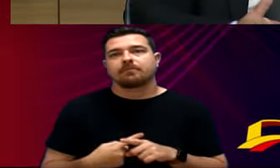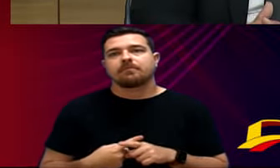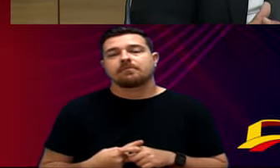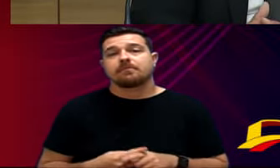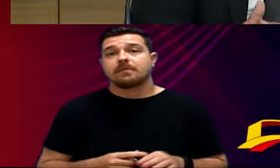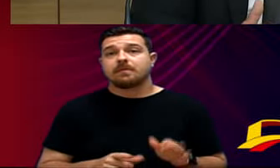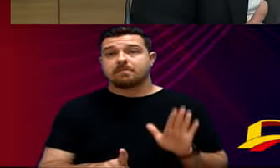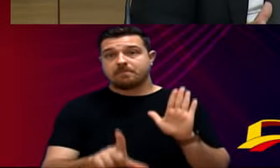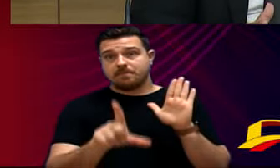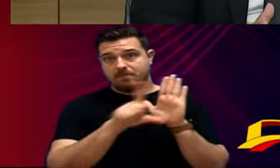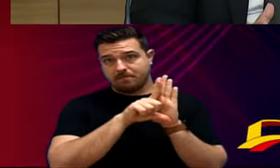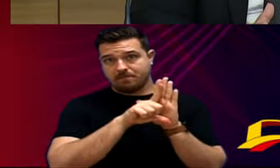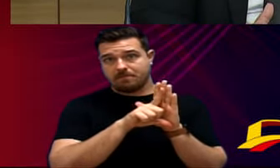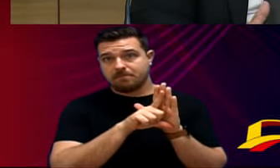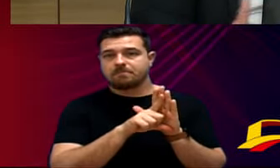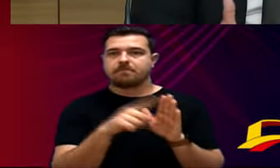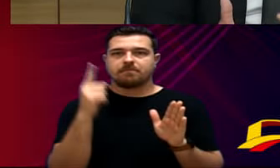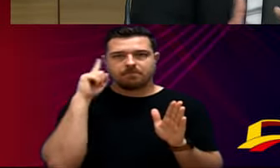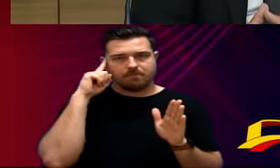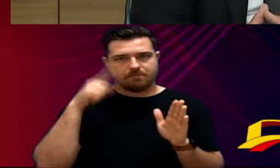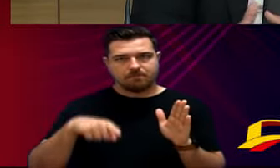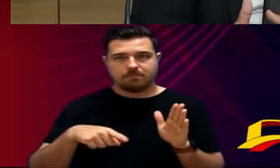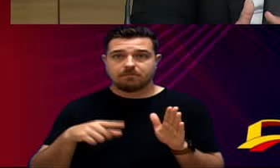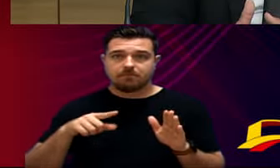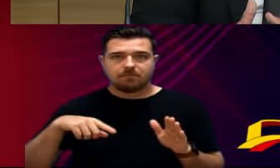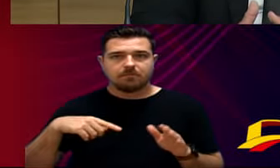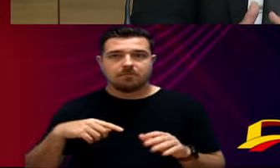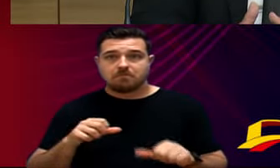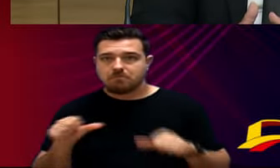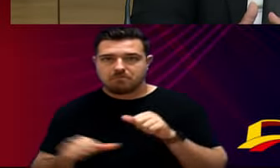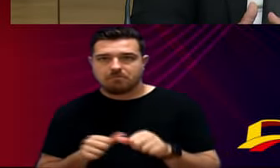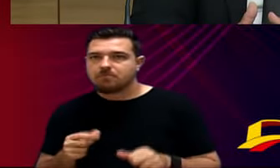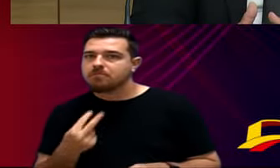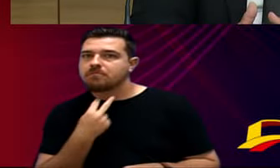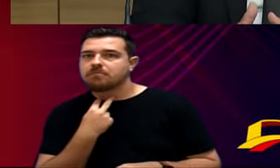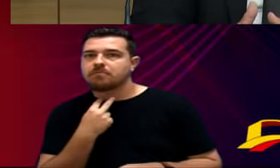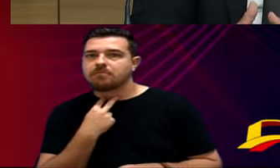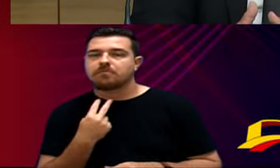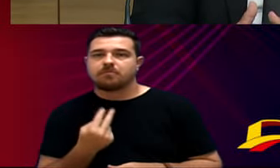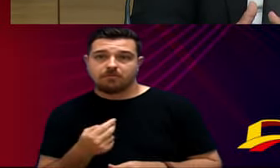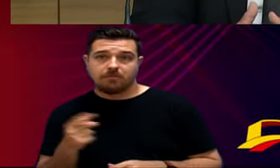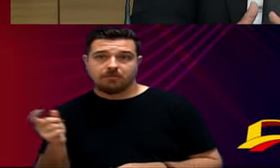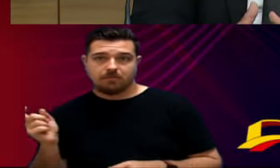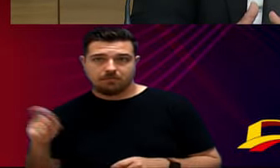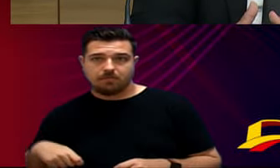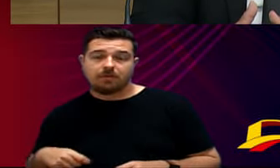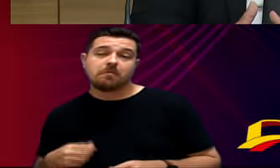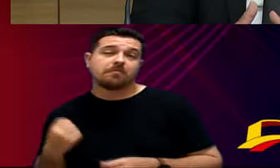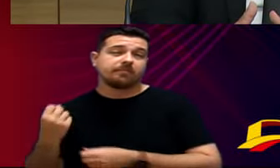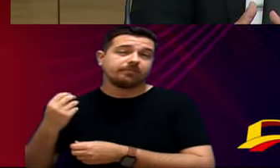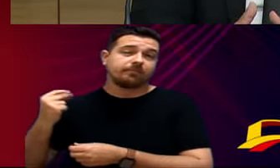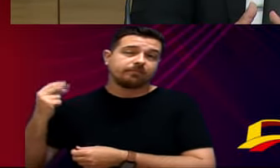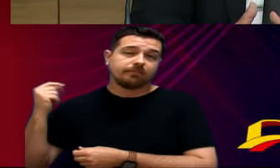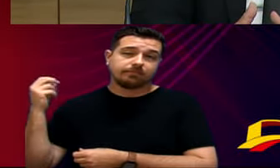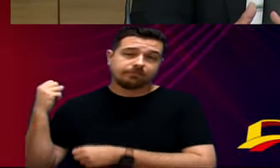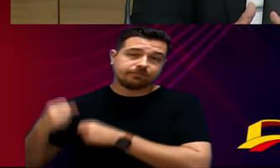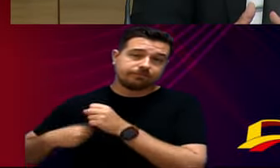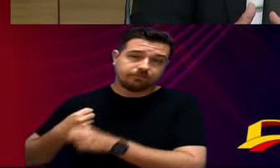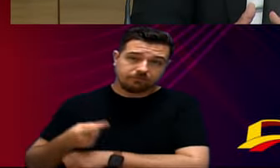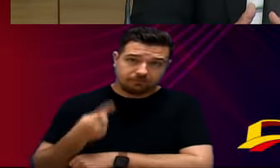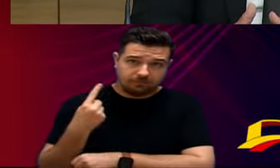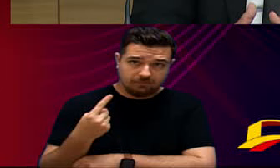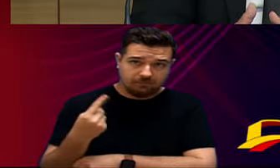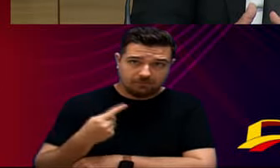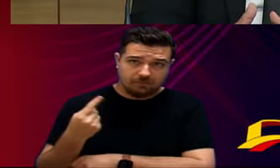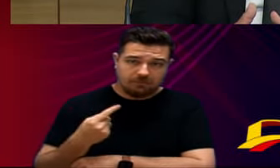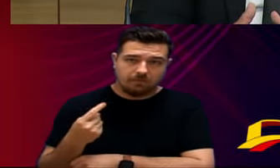Constituição assim o determina né Nós não poderíamos fazer diferente então continua Quem entrou eh primeira classe né